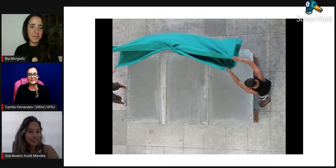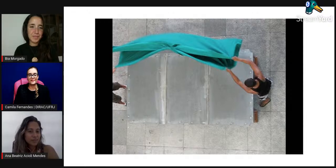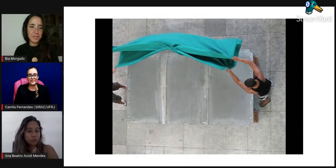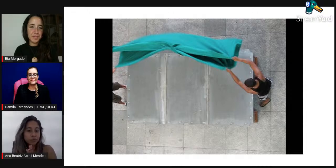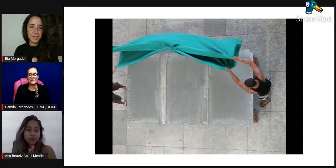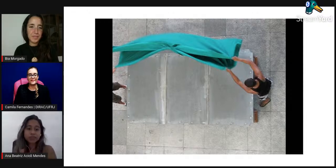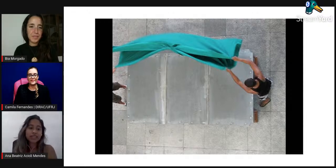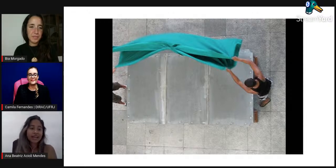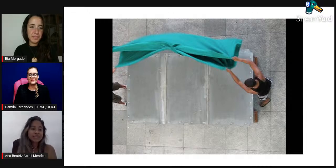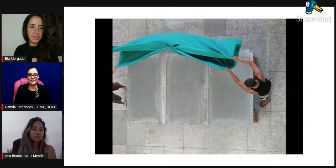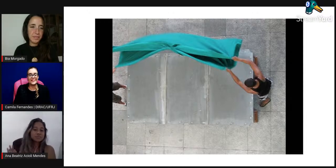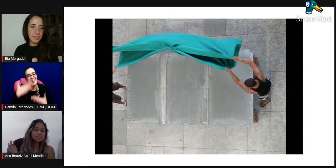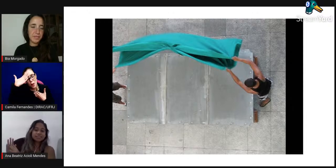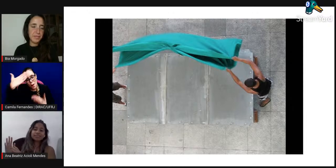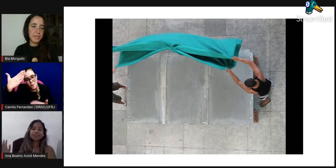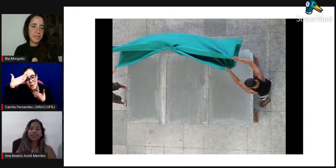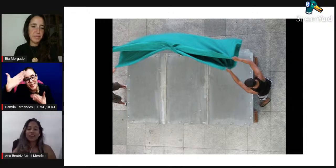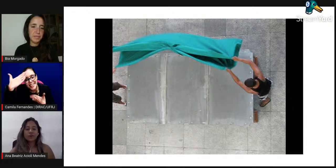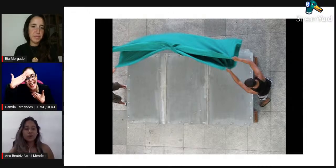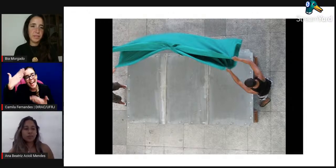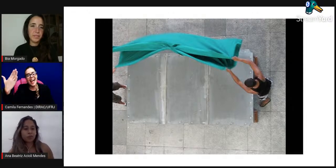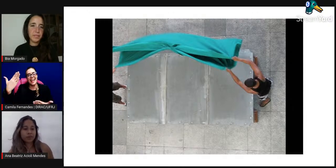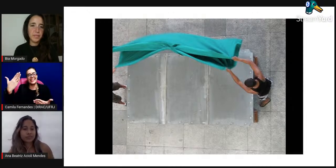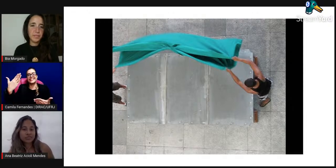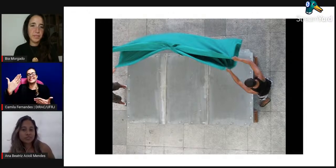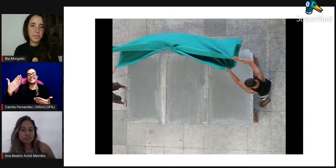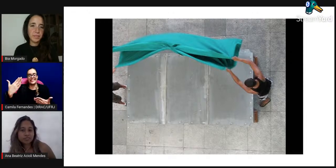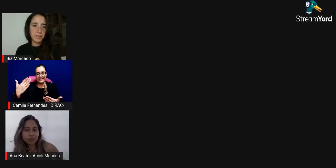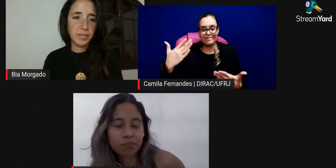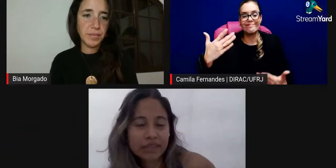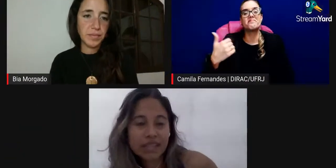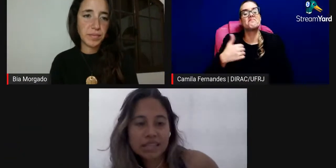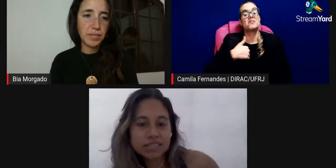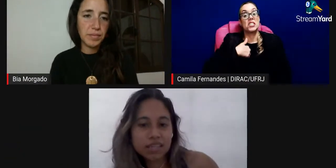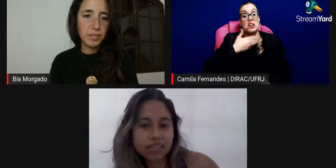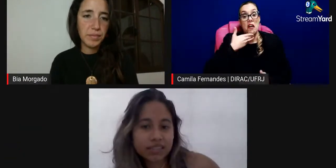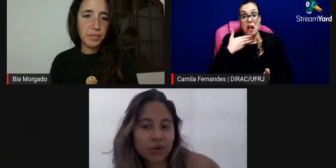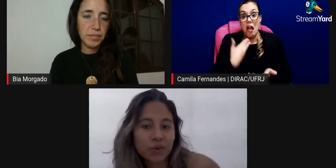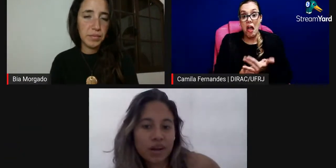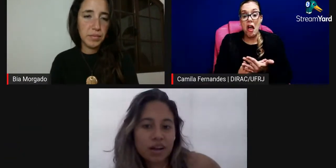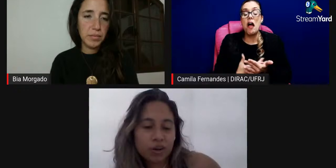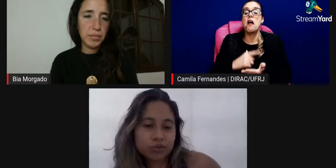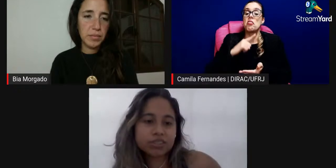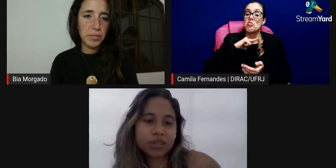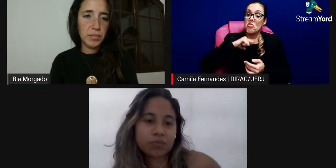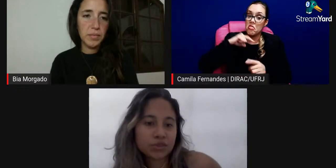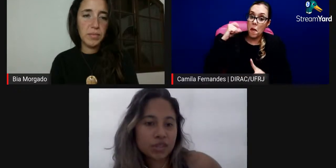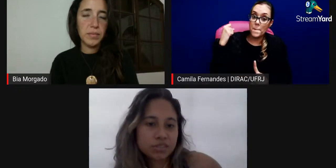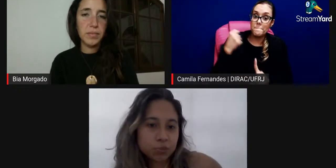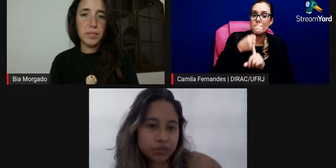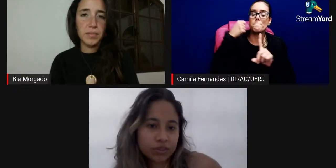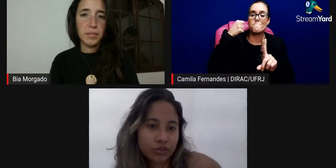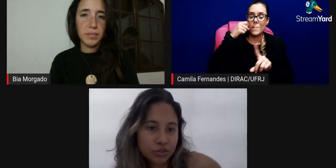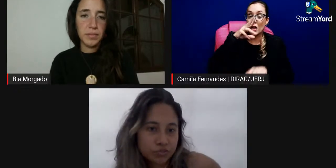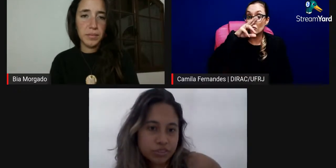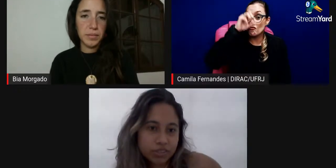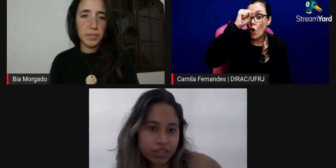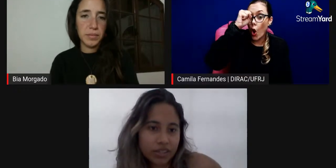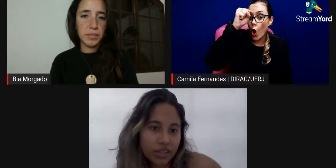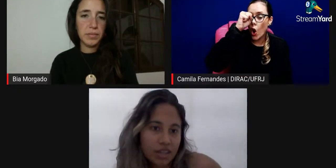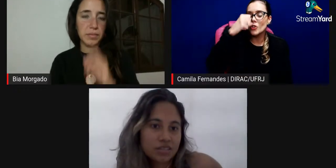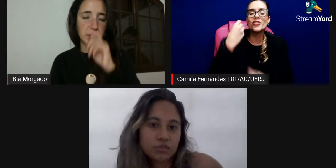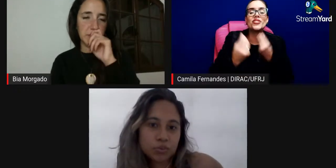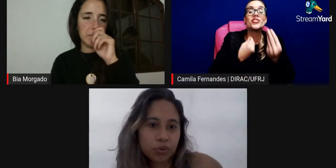muito obrigada Bia eu realmente fiquei impactada em relação aos exemplos das exposições que